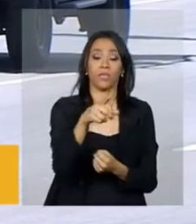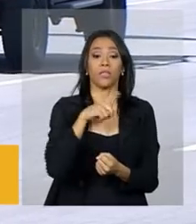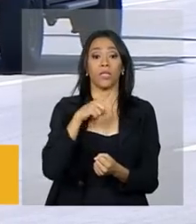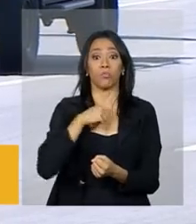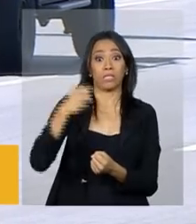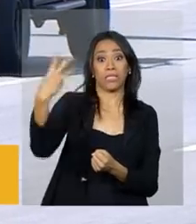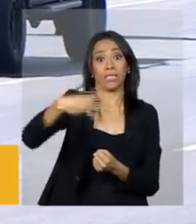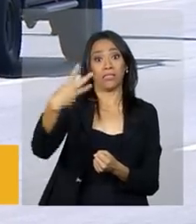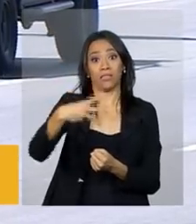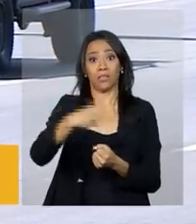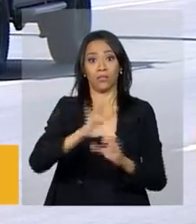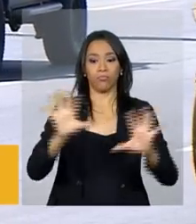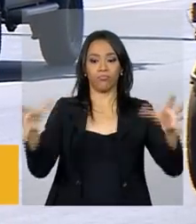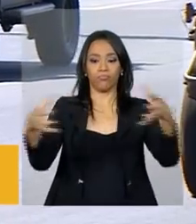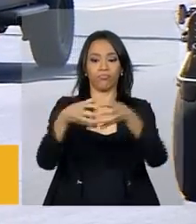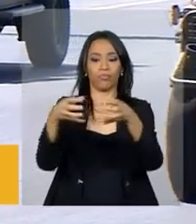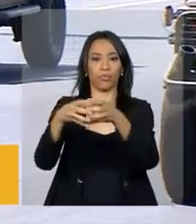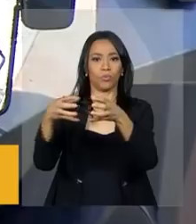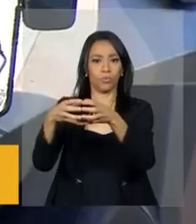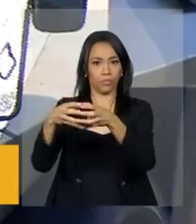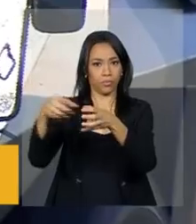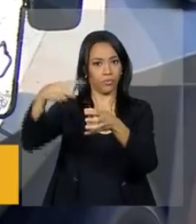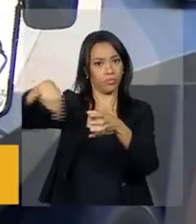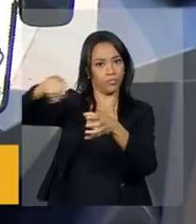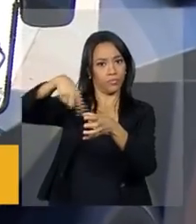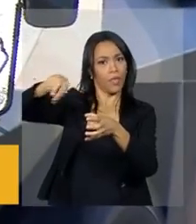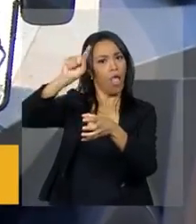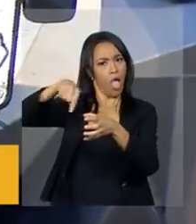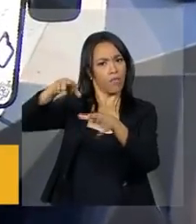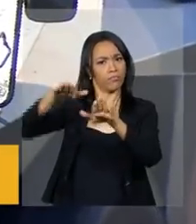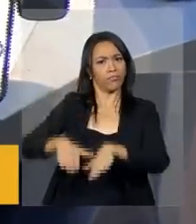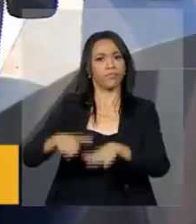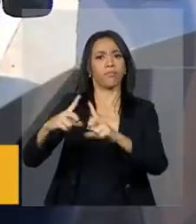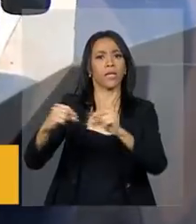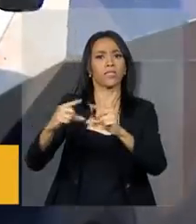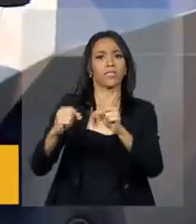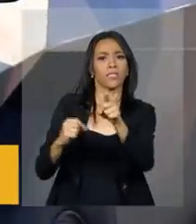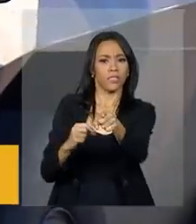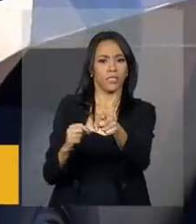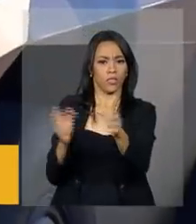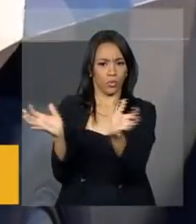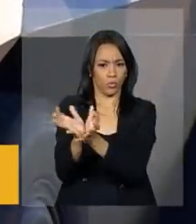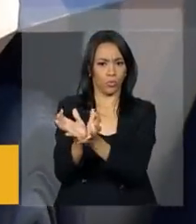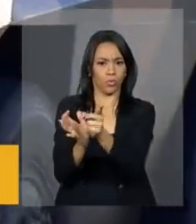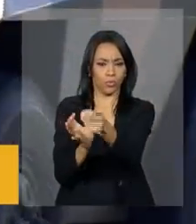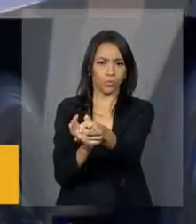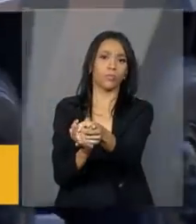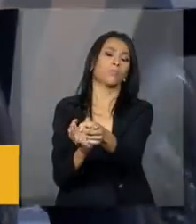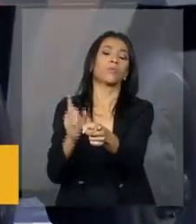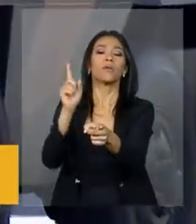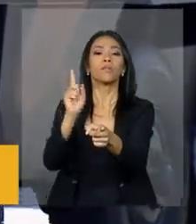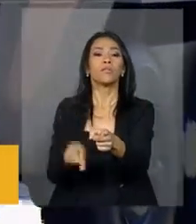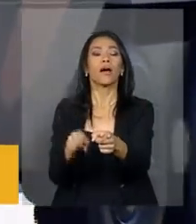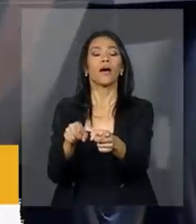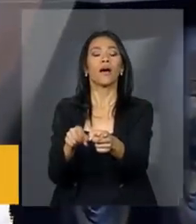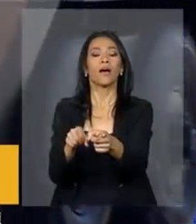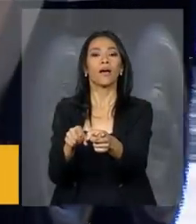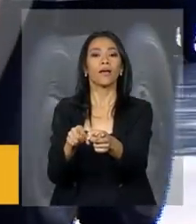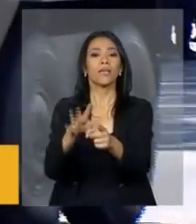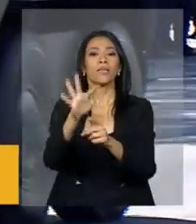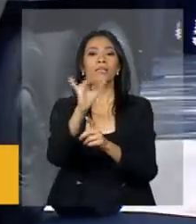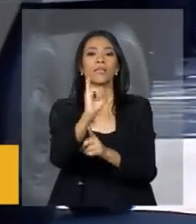de Cavalaria Mecanizado, unidade sediada aqui em Brasília, orgânica da 3ª Brigada de Cavalaria de